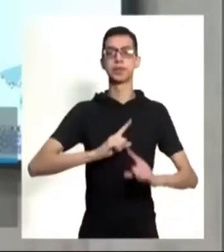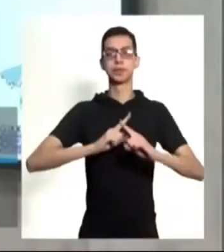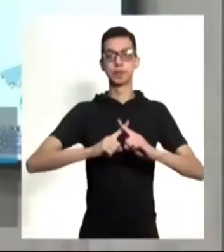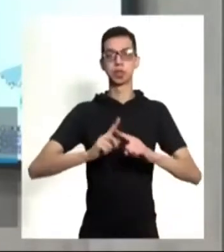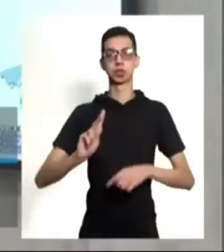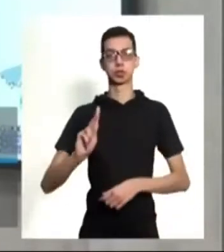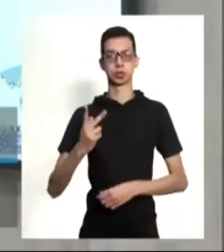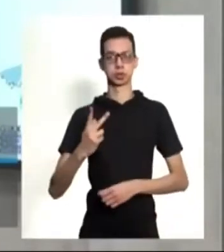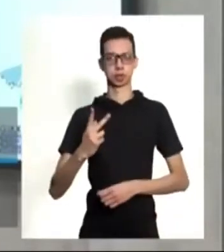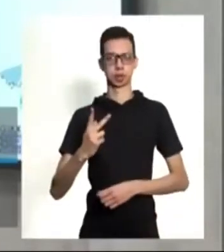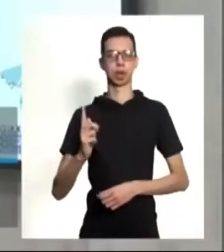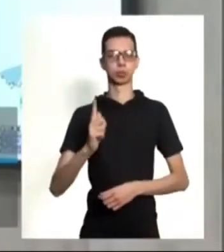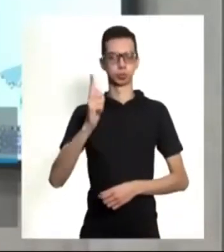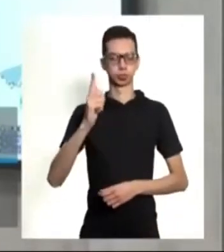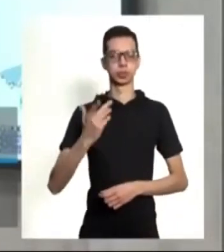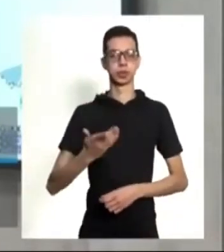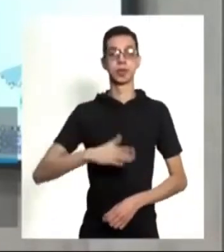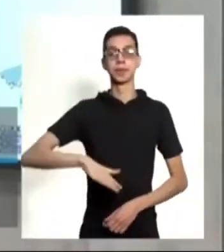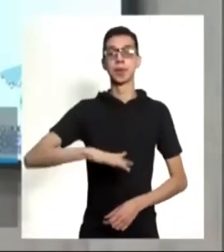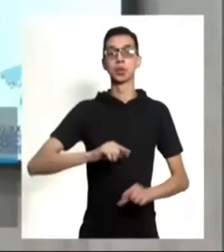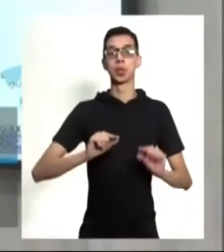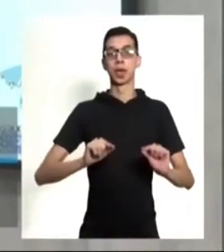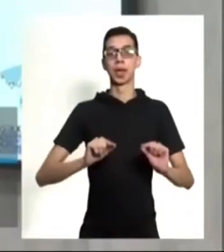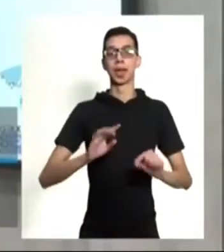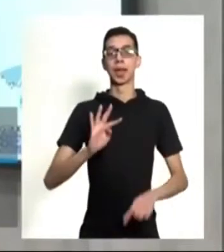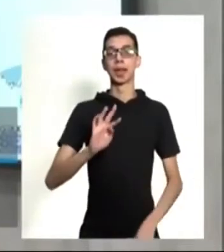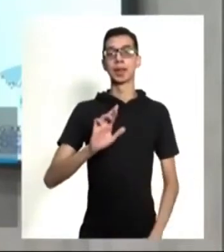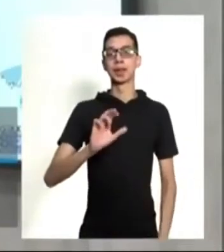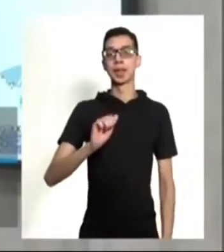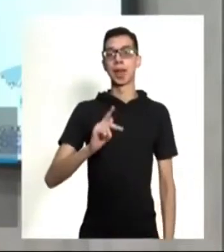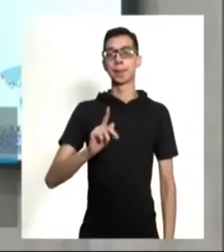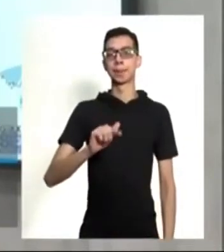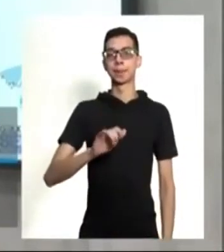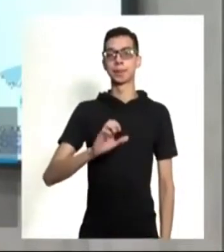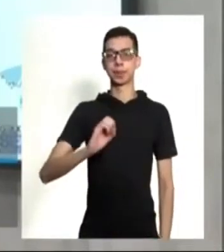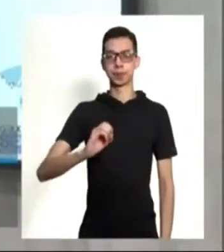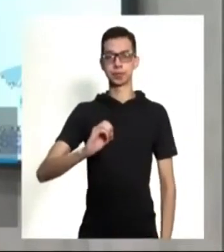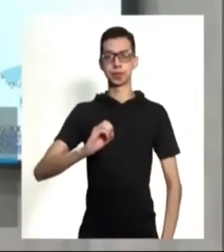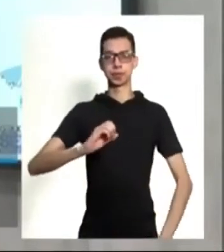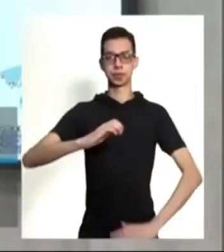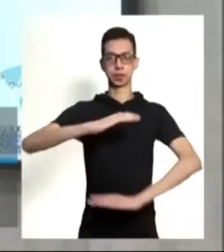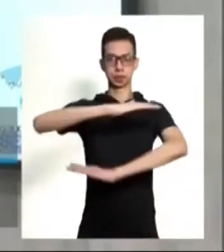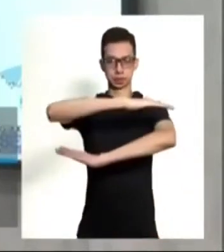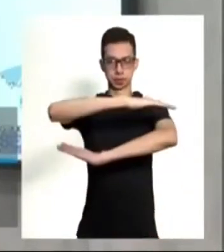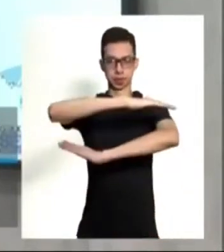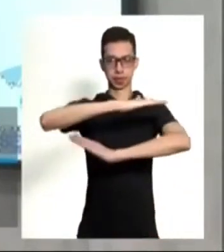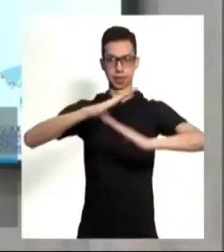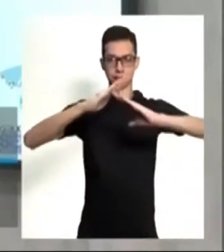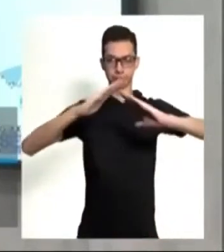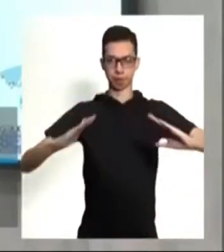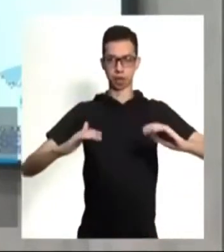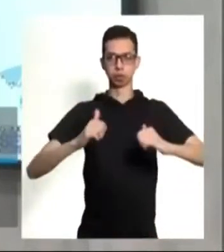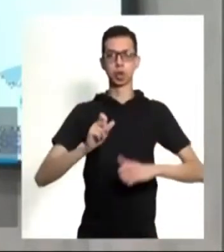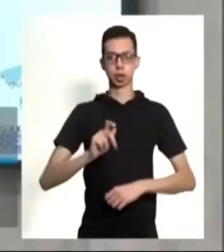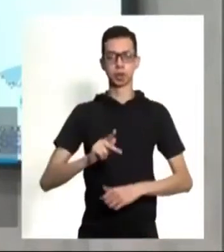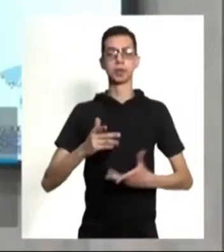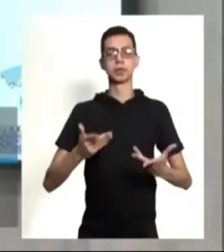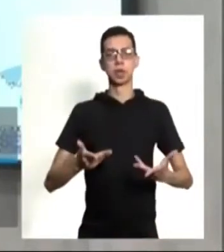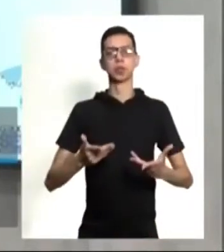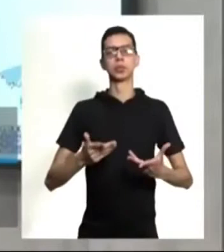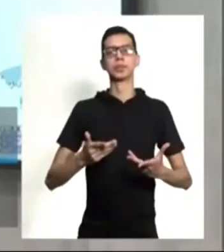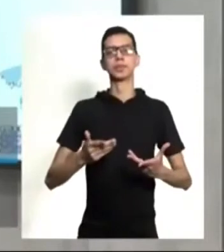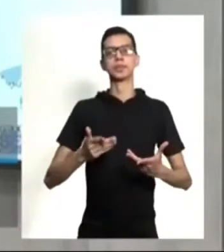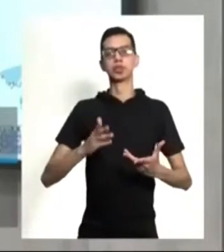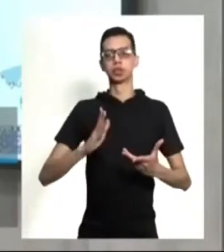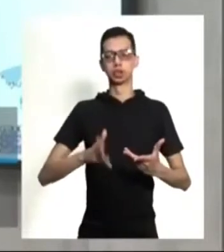eram trapezoidais, eram trapézios. Então, eu calculei a área do trapézio multiplicado pela altura, que era a distância entre